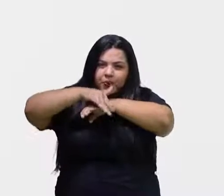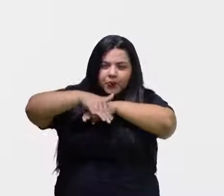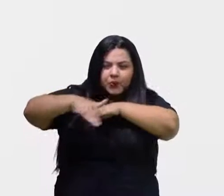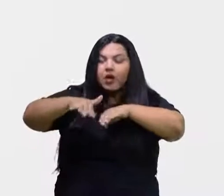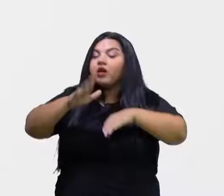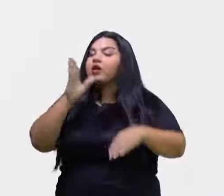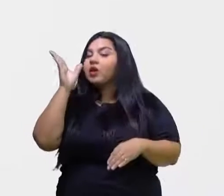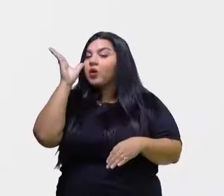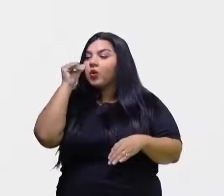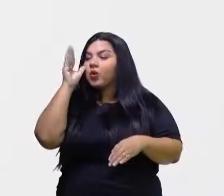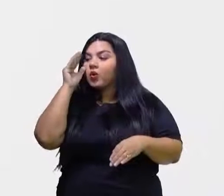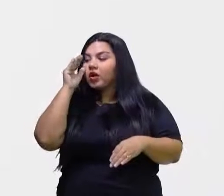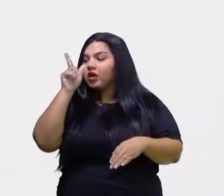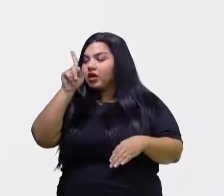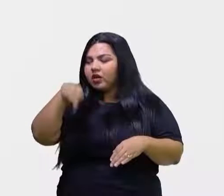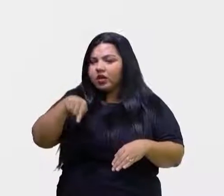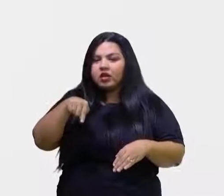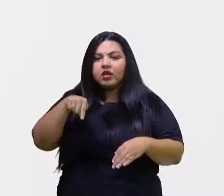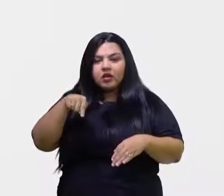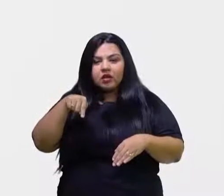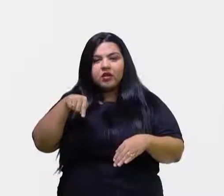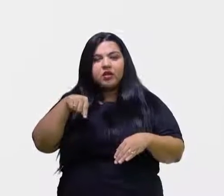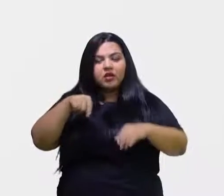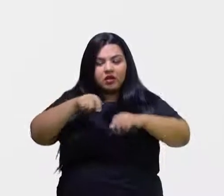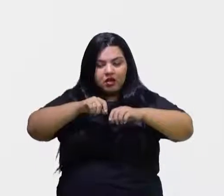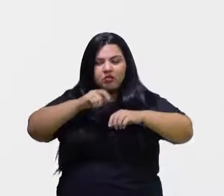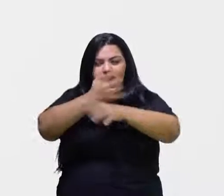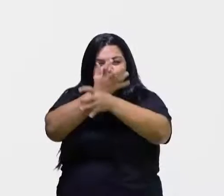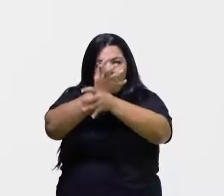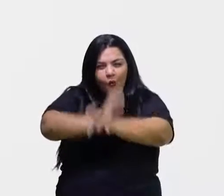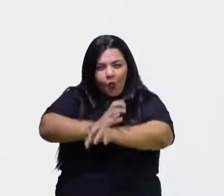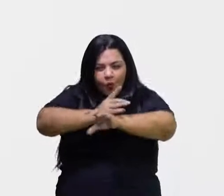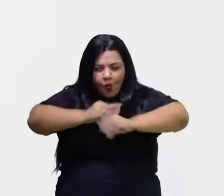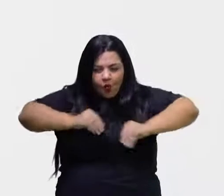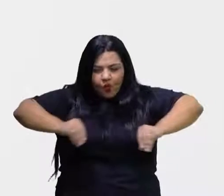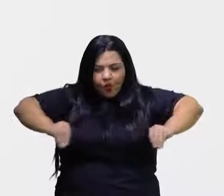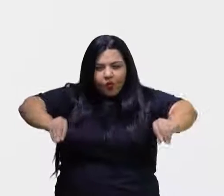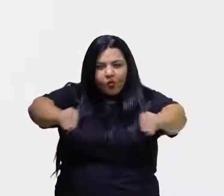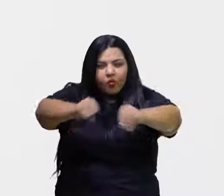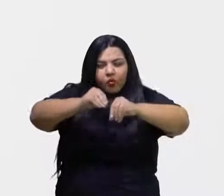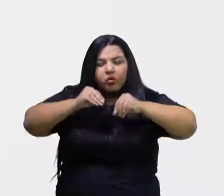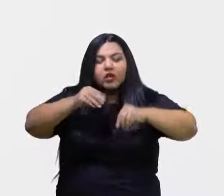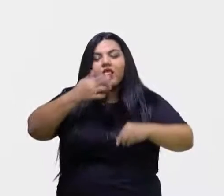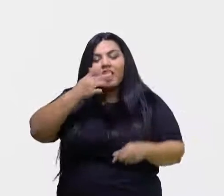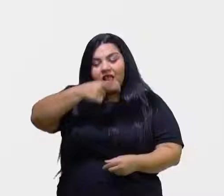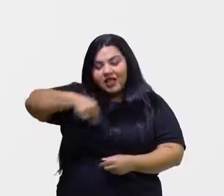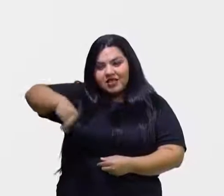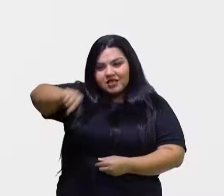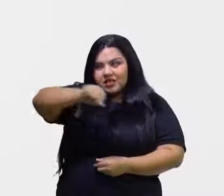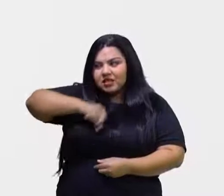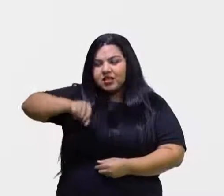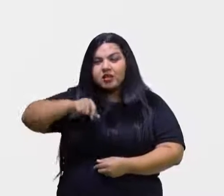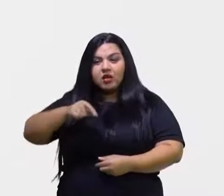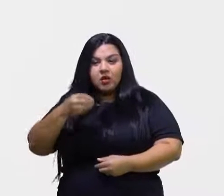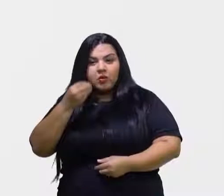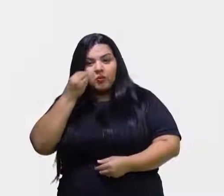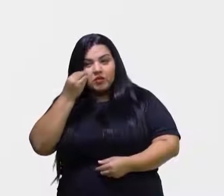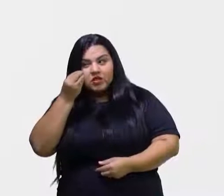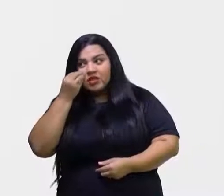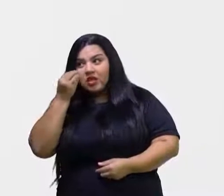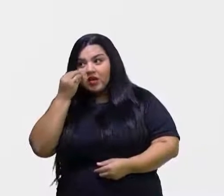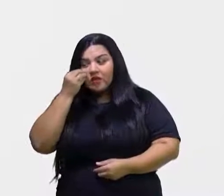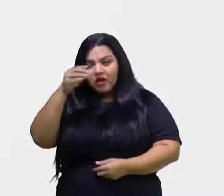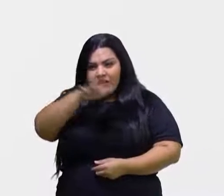só que curioso. É um deserto de sal, gente. Quando a gente observa uma paisagem, nesse caso uma